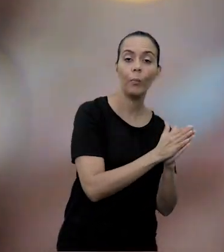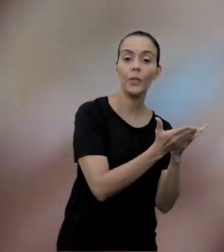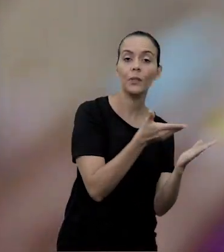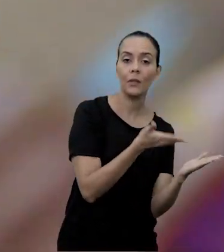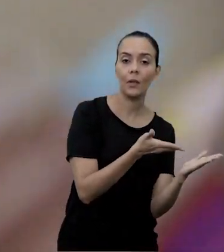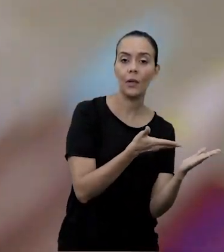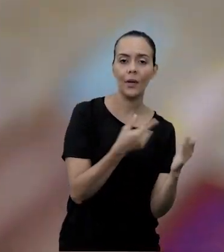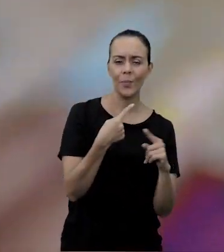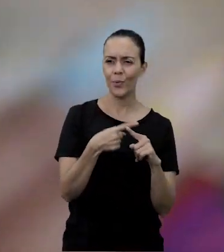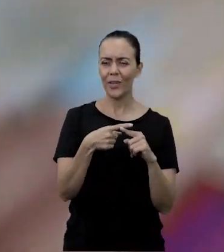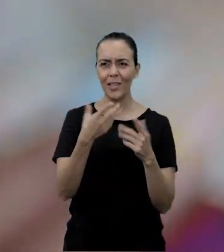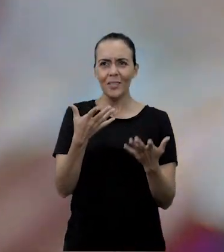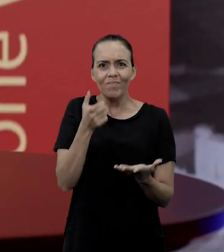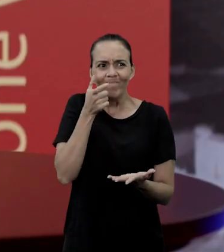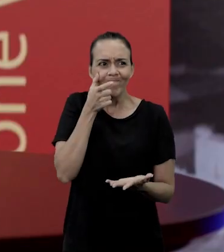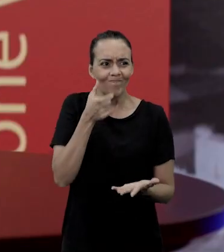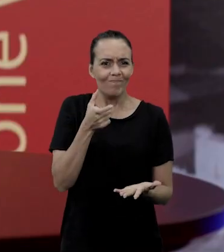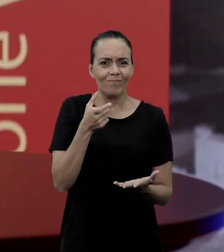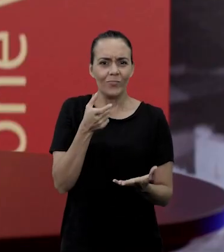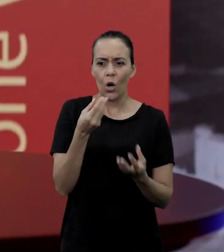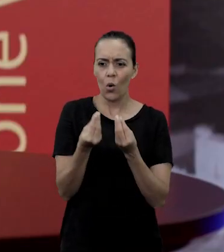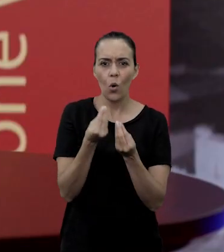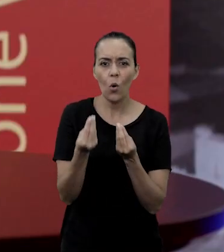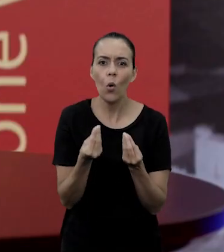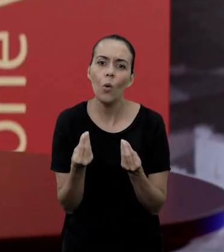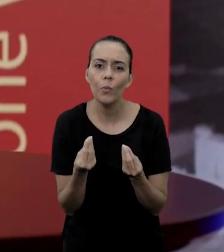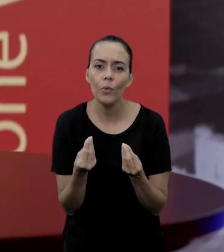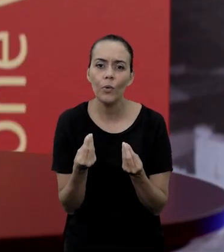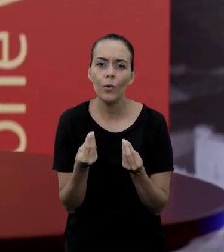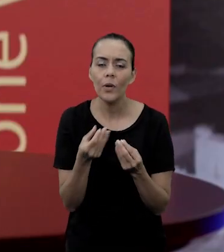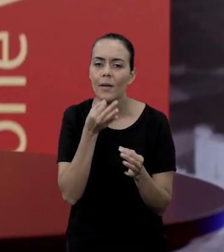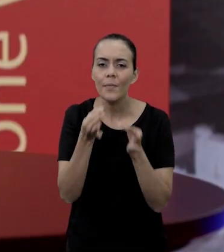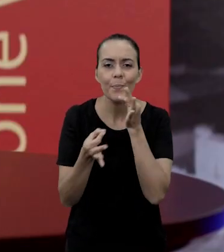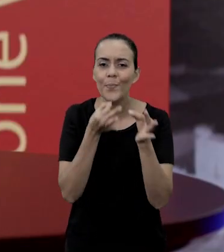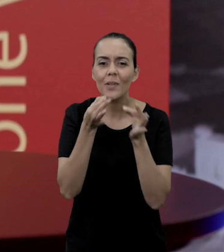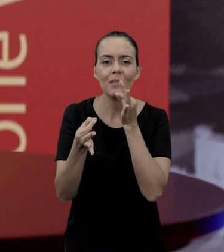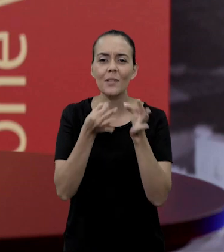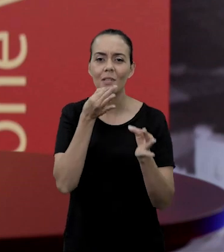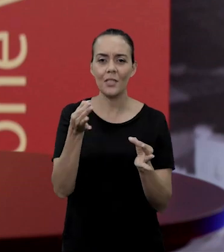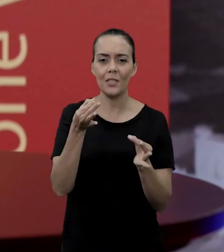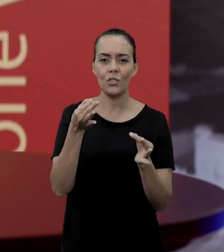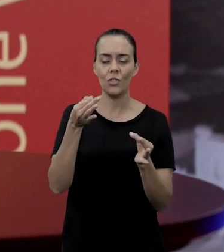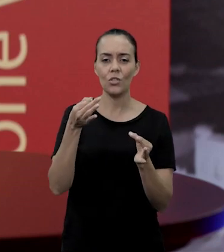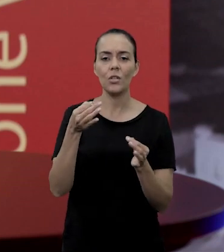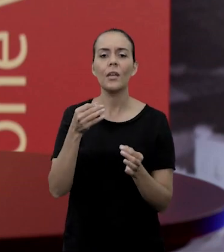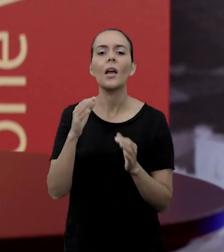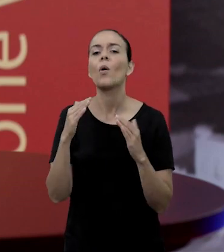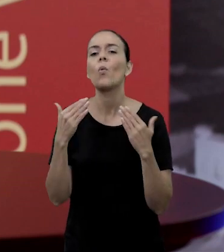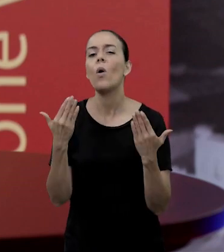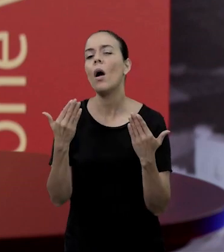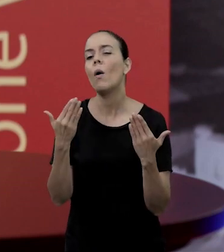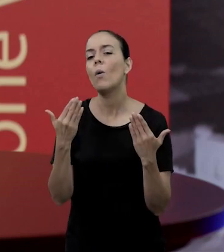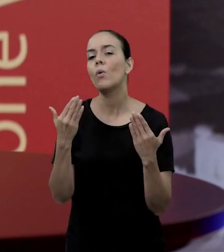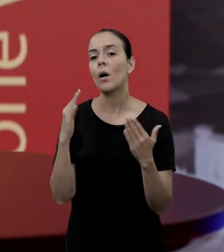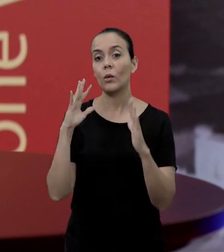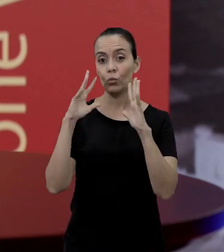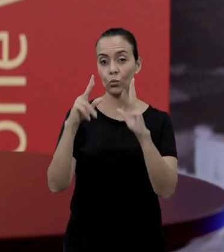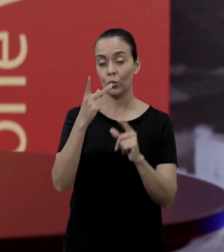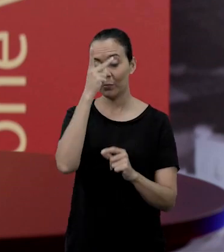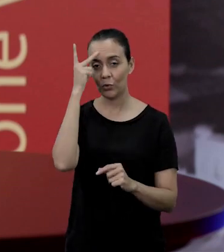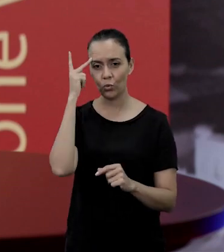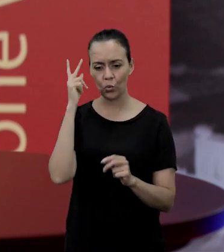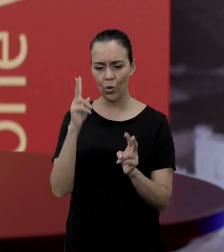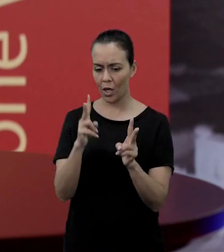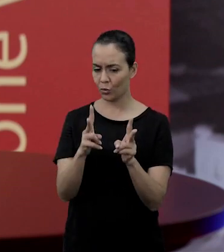saber que é impressionante. A principal crítica que a Maria Lugones vai fazer ao Quijano é ele não perceber que a